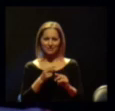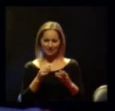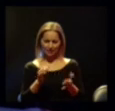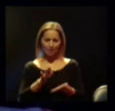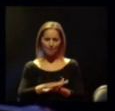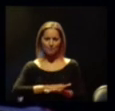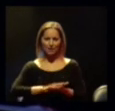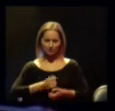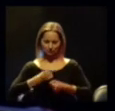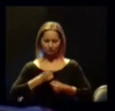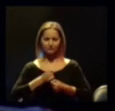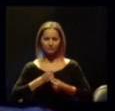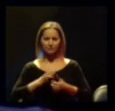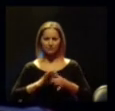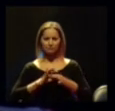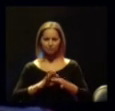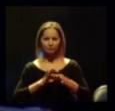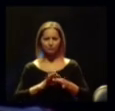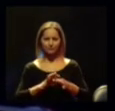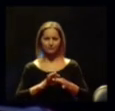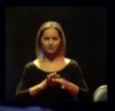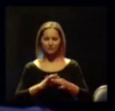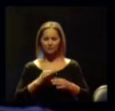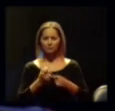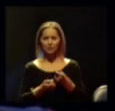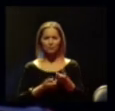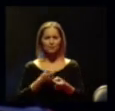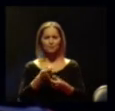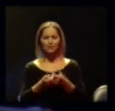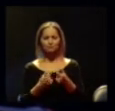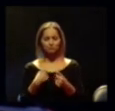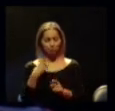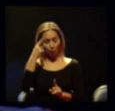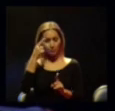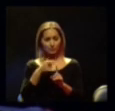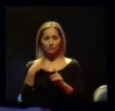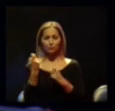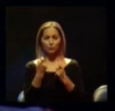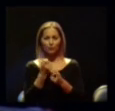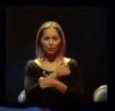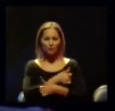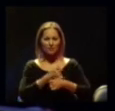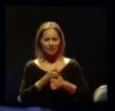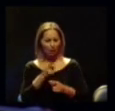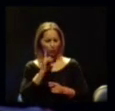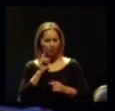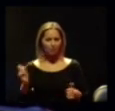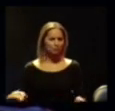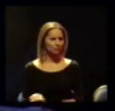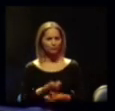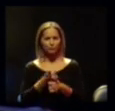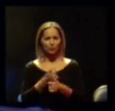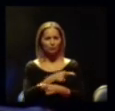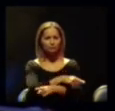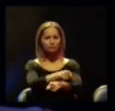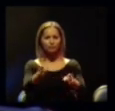une, o cimento que nos junta constantemente na procura de fazer uma cidade mais qualificada para todos